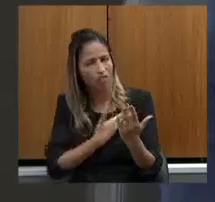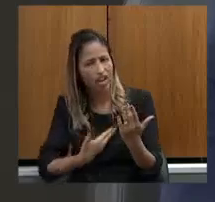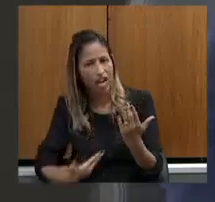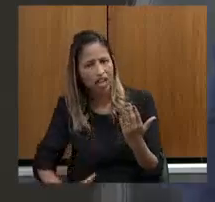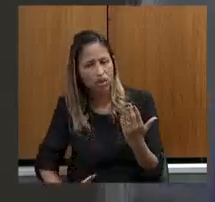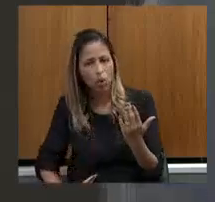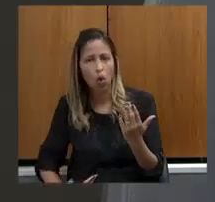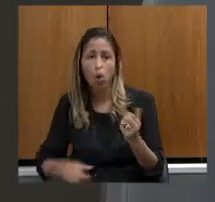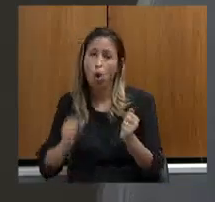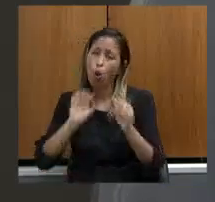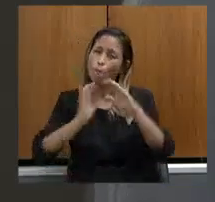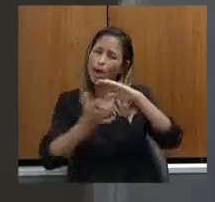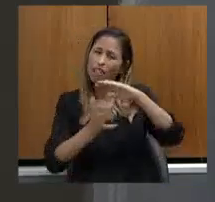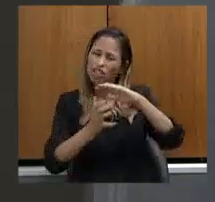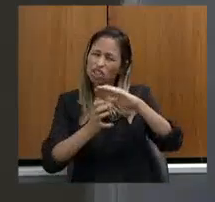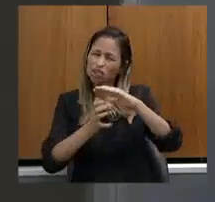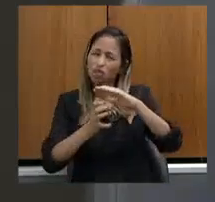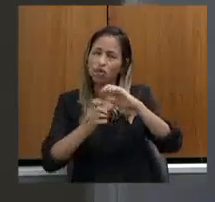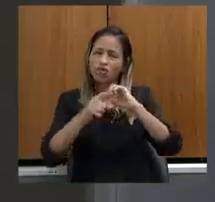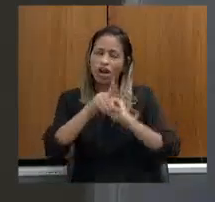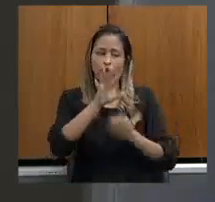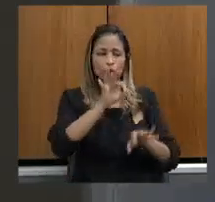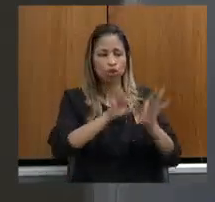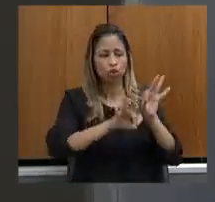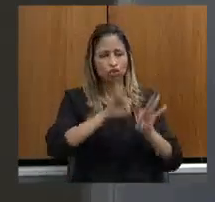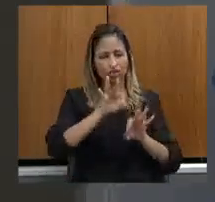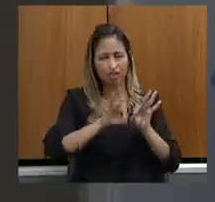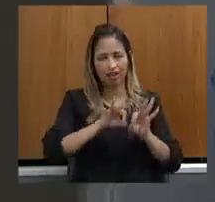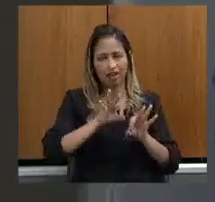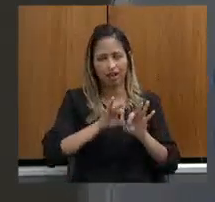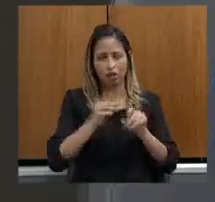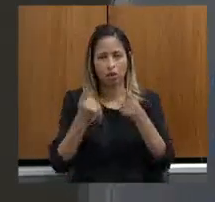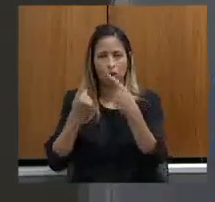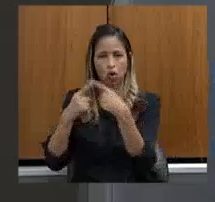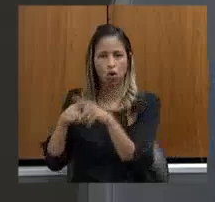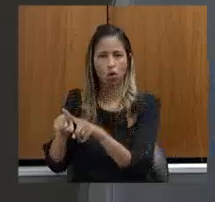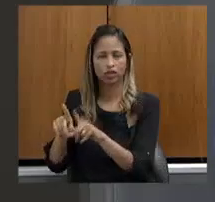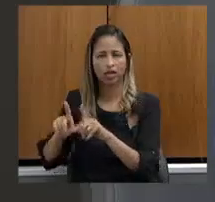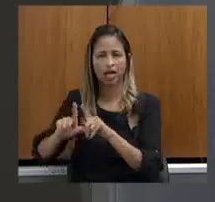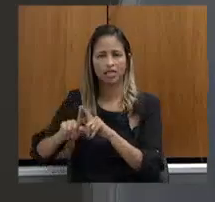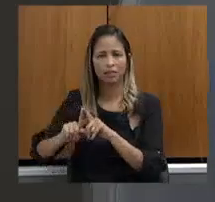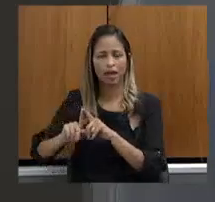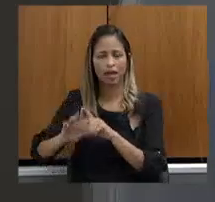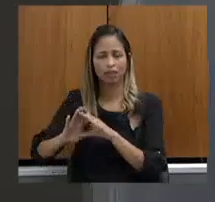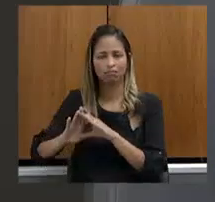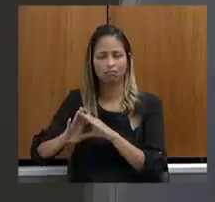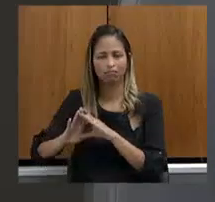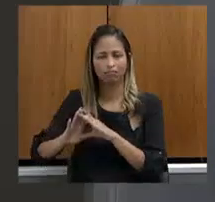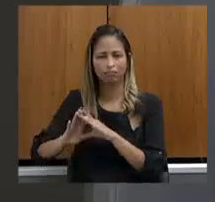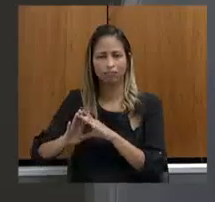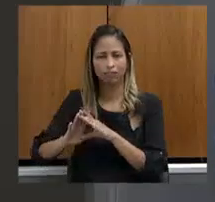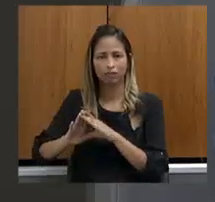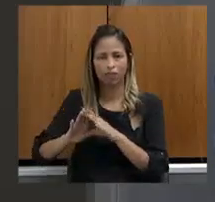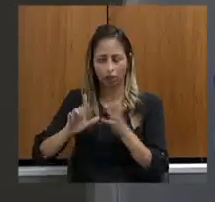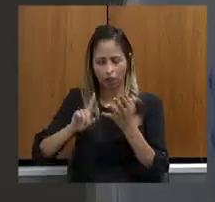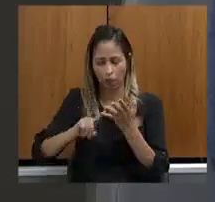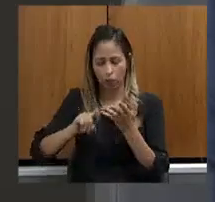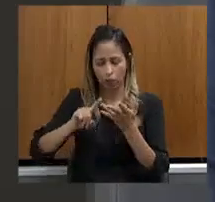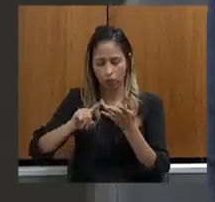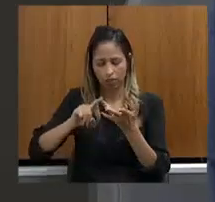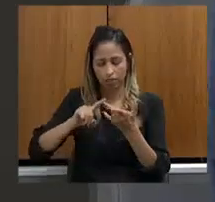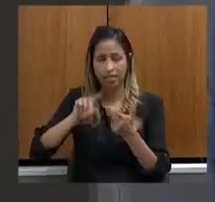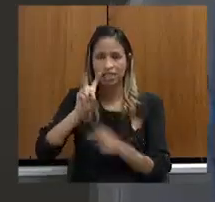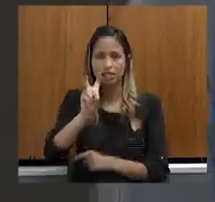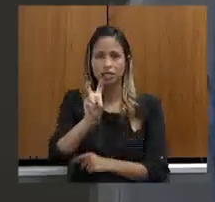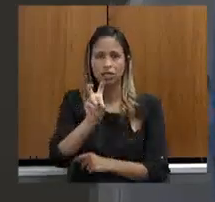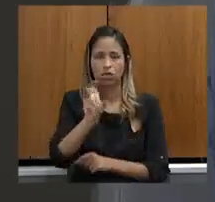ou seu partido recorreu ao judiciário contra a Assembleia Legislativa e ou contra o presidente